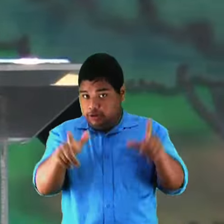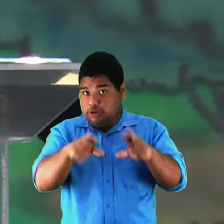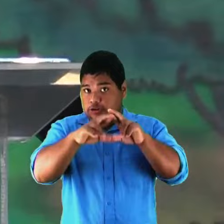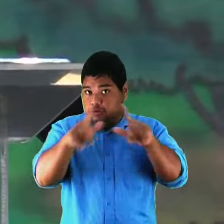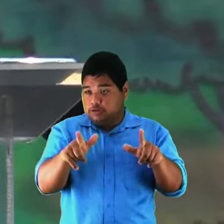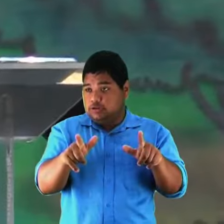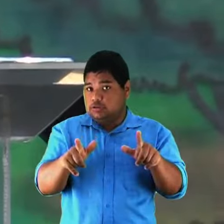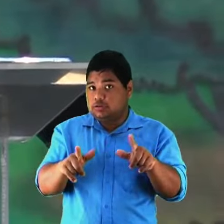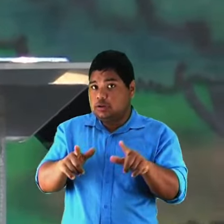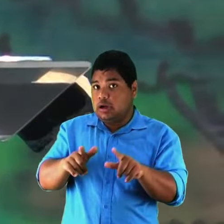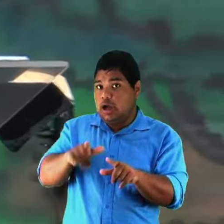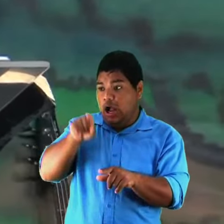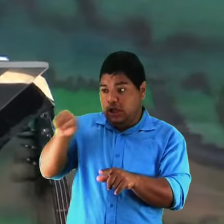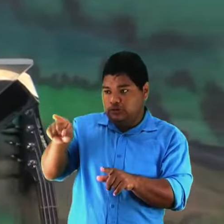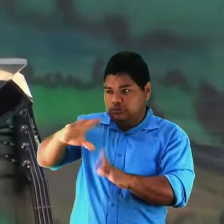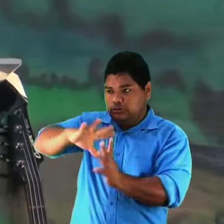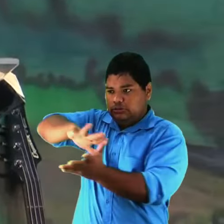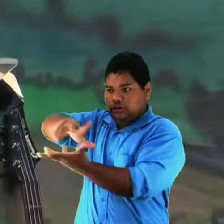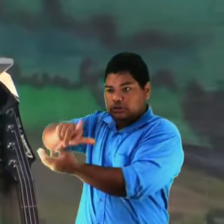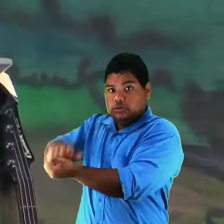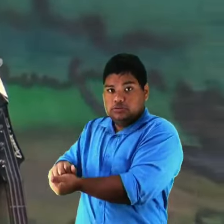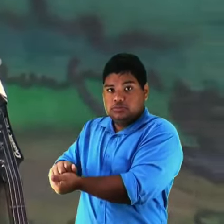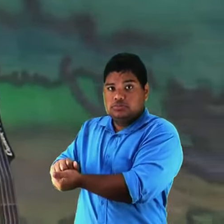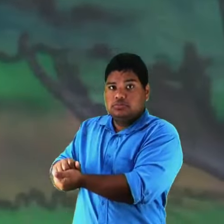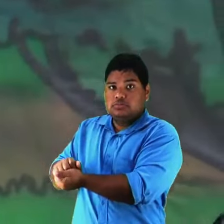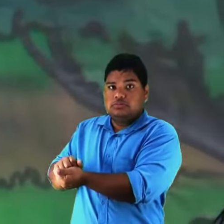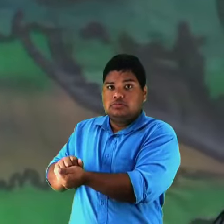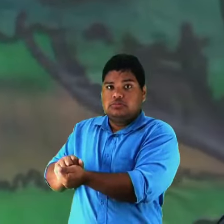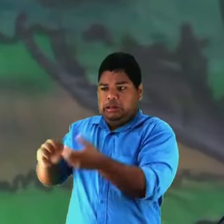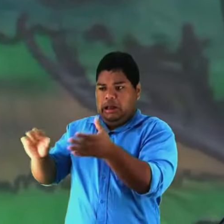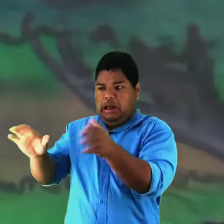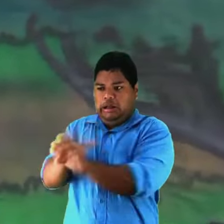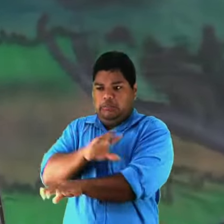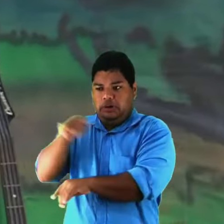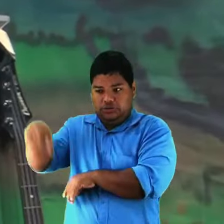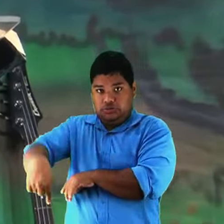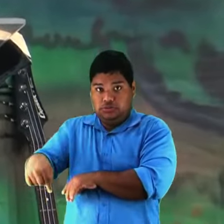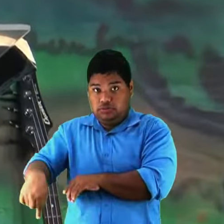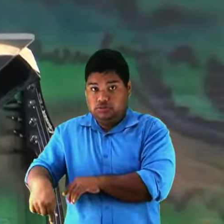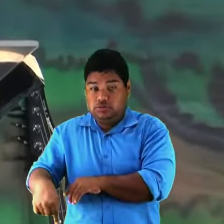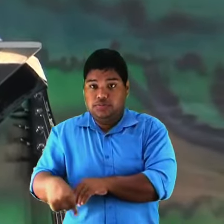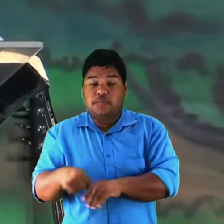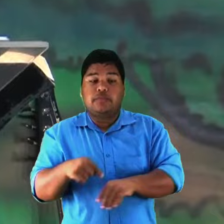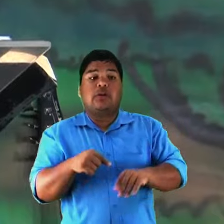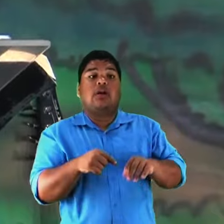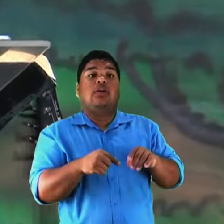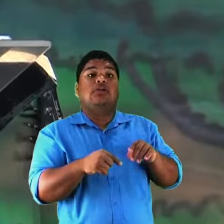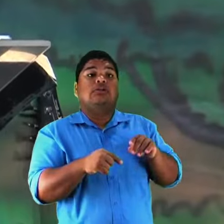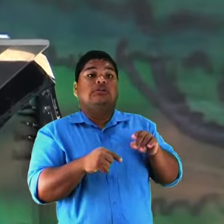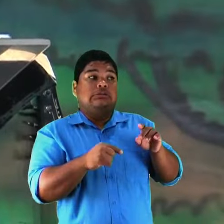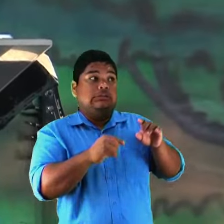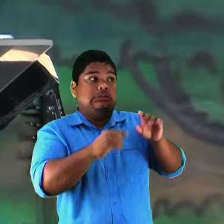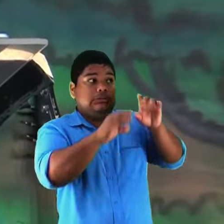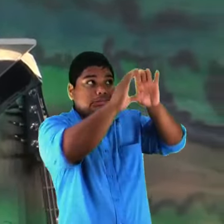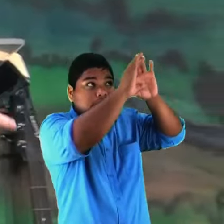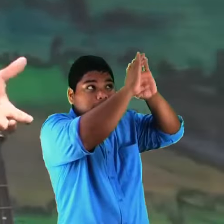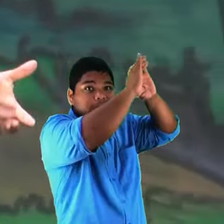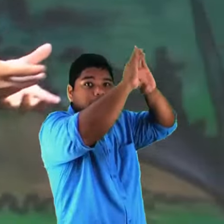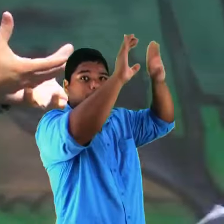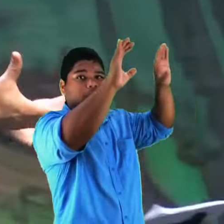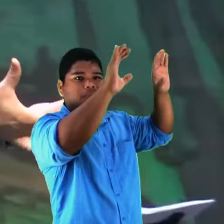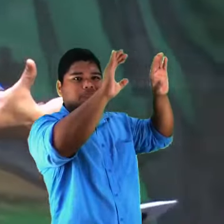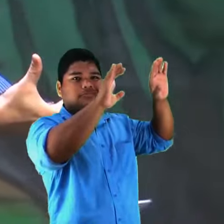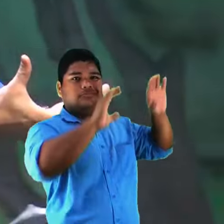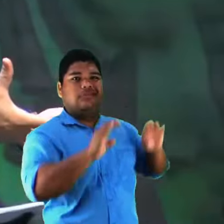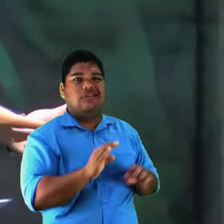é celestial. Porque o trecho fala exatamente disso, ó. Não podem juntar para vocês